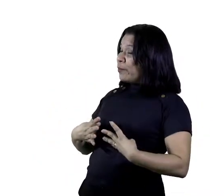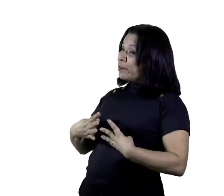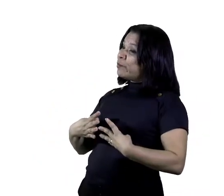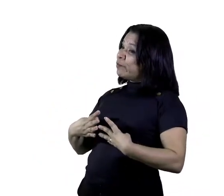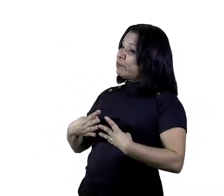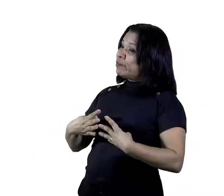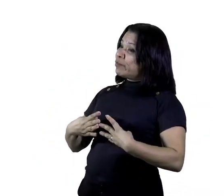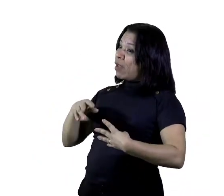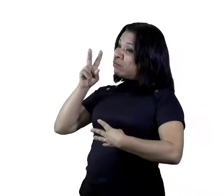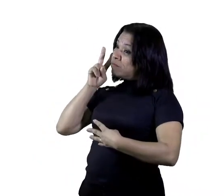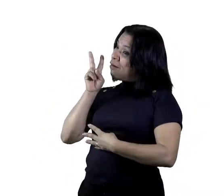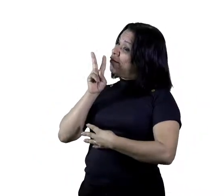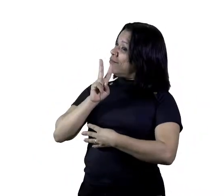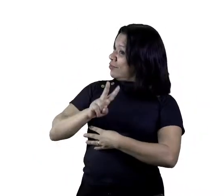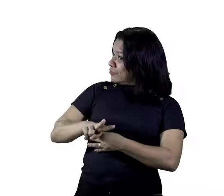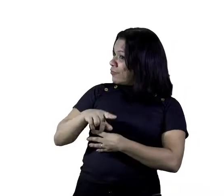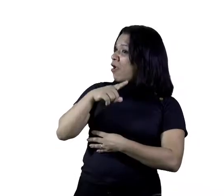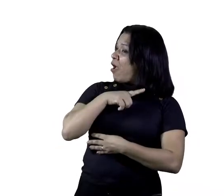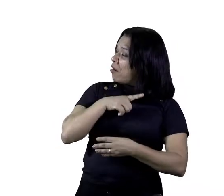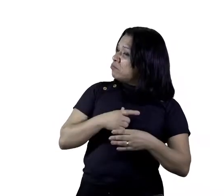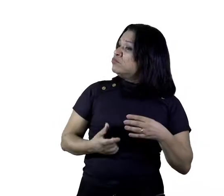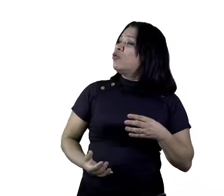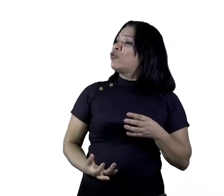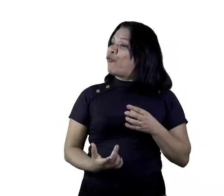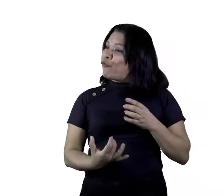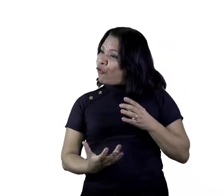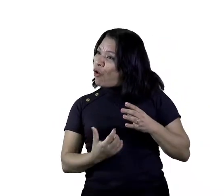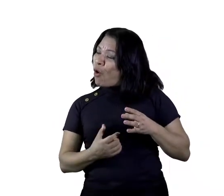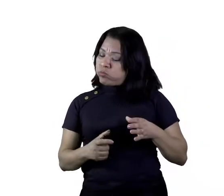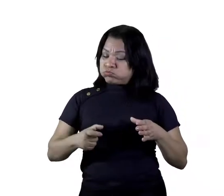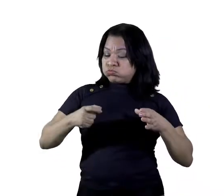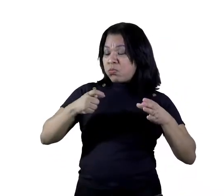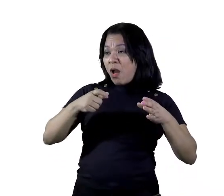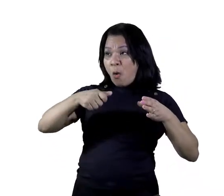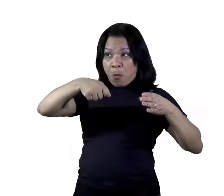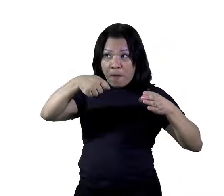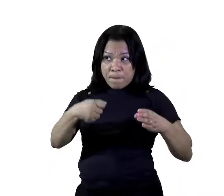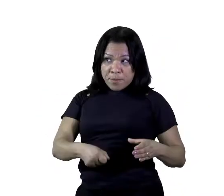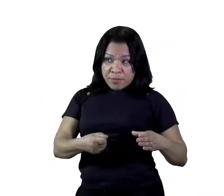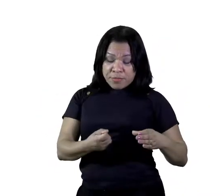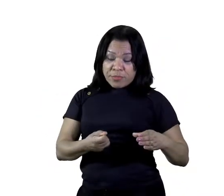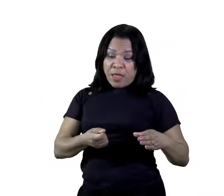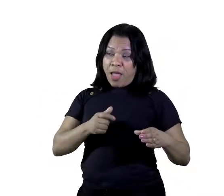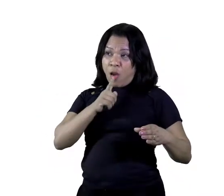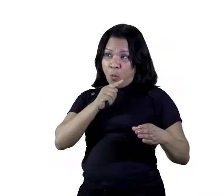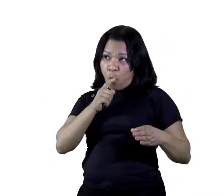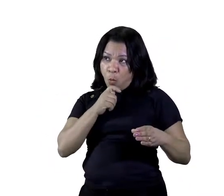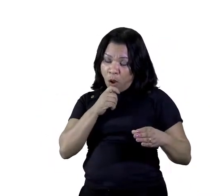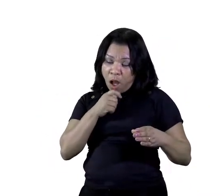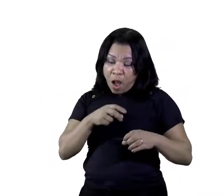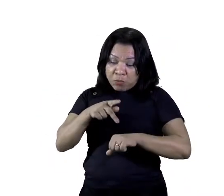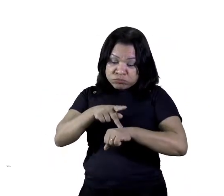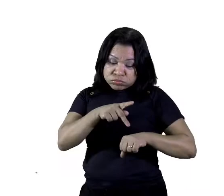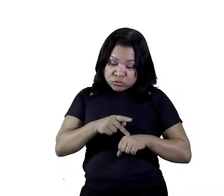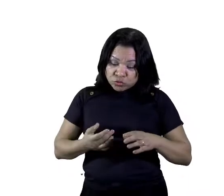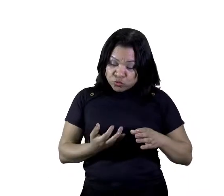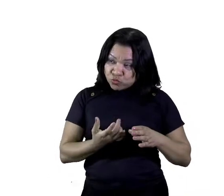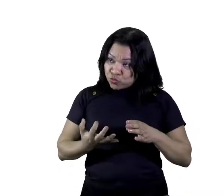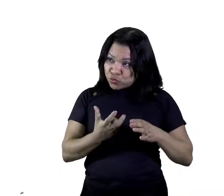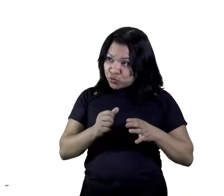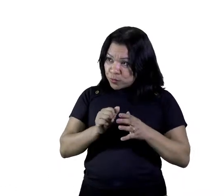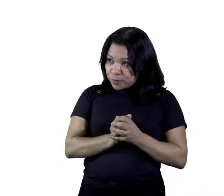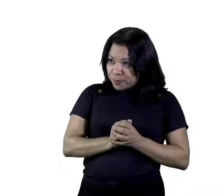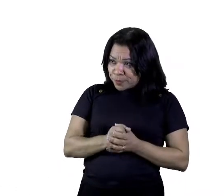"Como vem, tenho aqui o fogo, uma panela com água fervendo e pedras cozinhando. Sei fazer